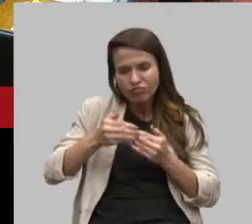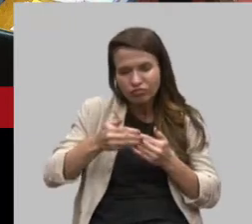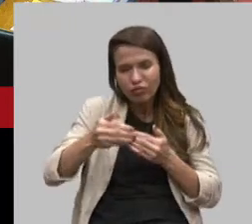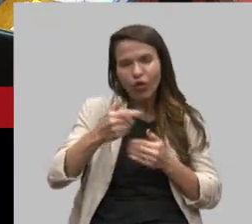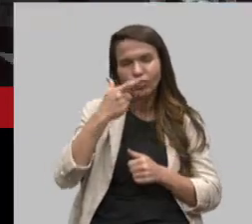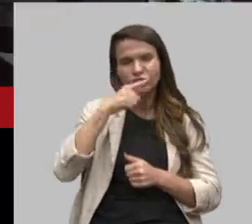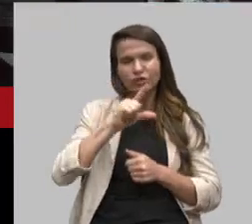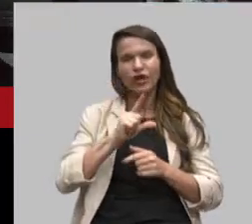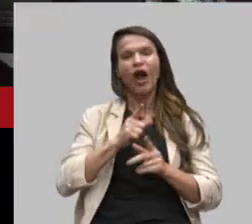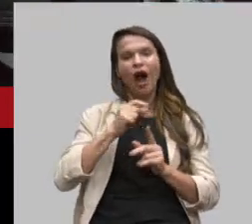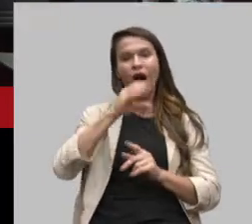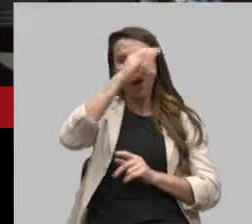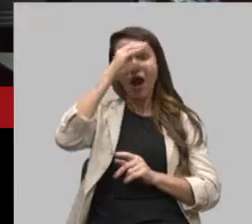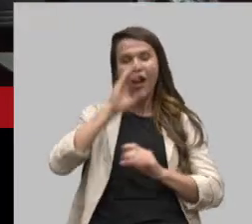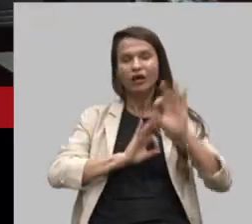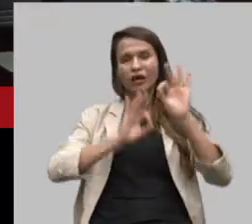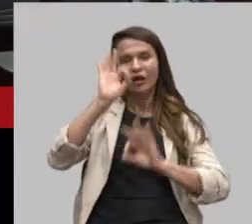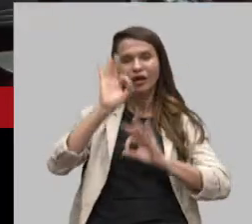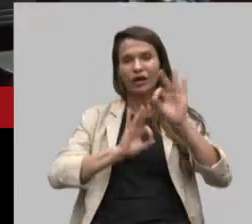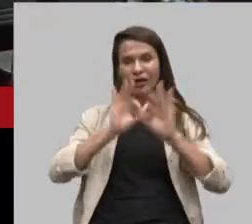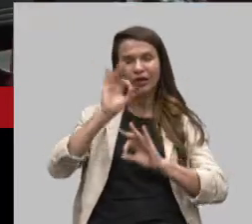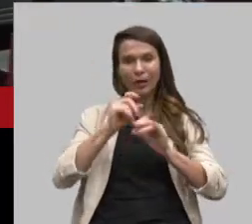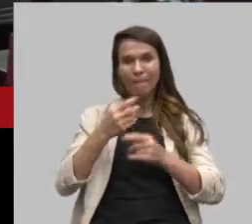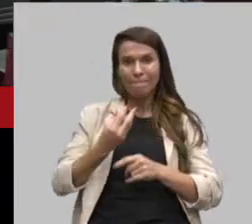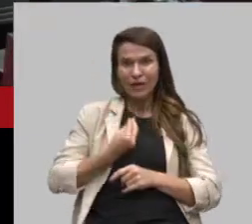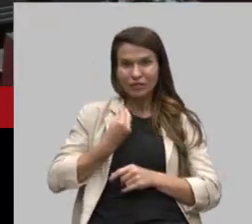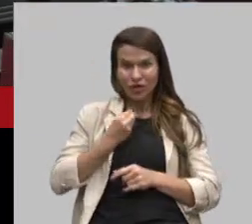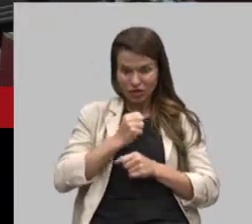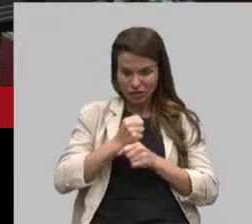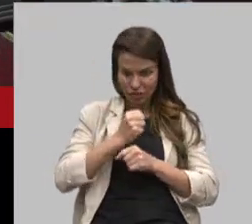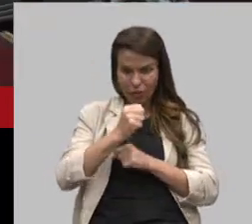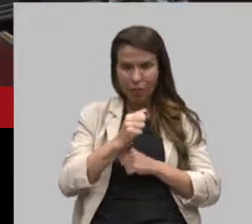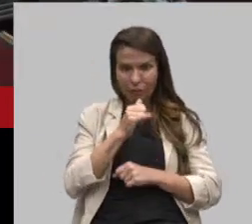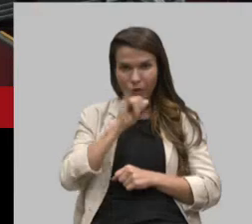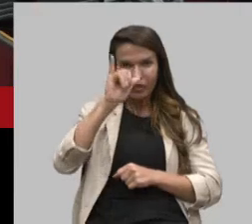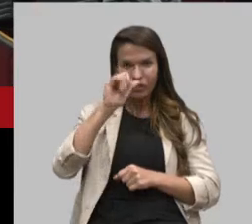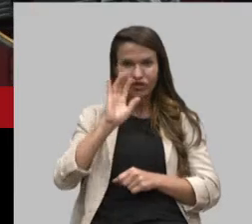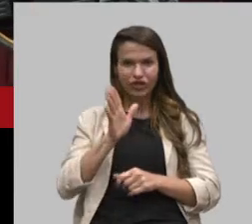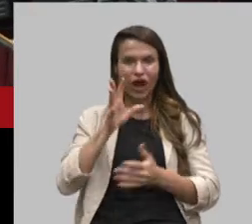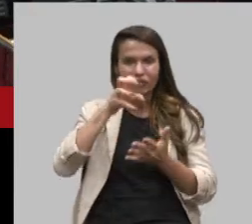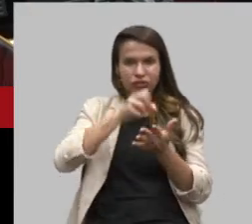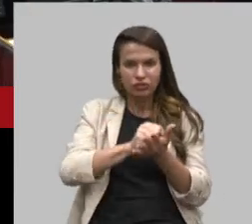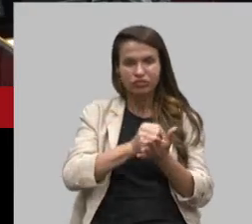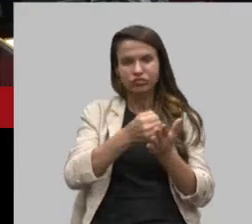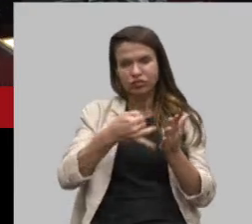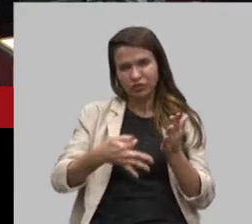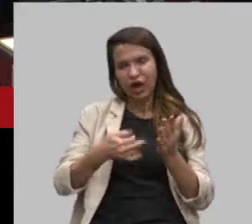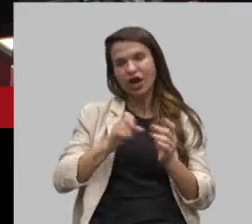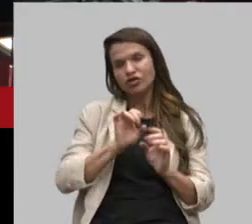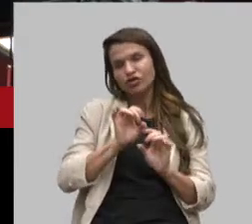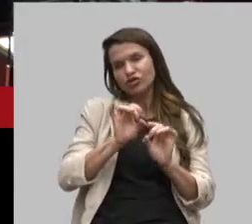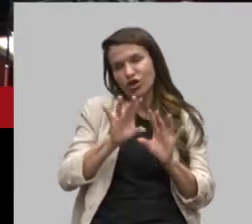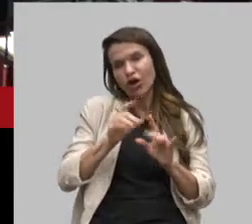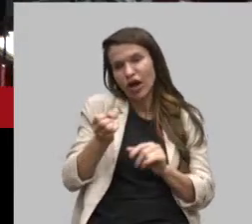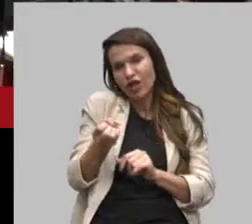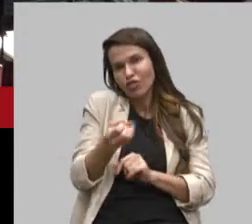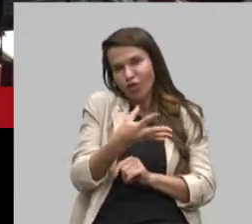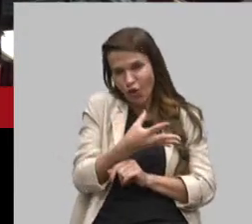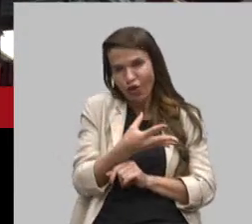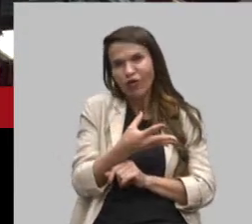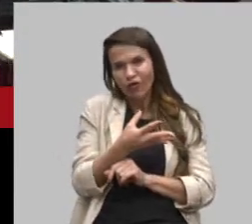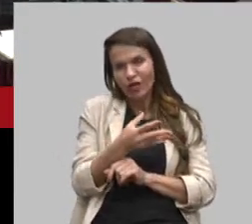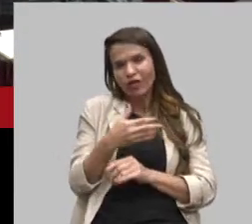as câmaras municipais que participaram deste ano já estão automaticamente inscritas Ok é só para quem é novo aí nesse